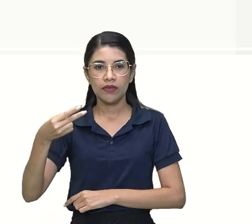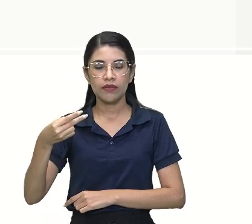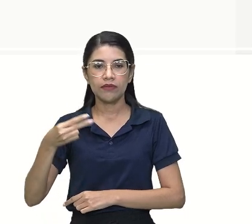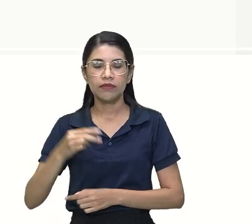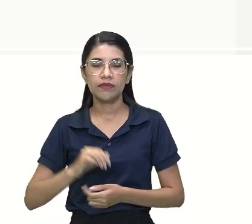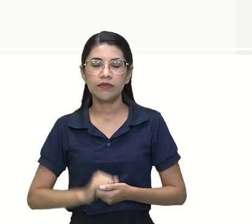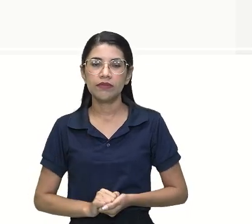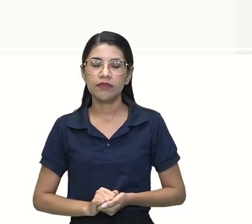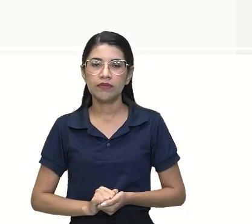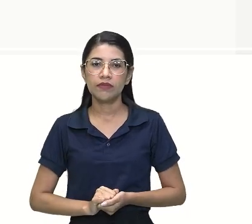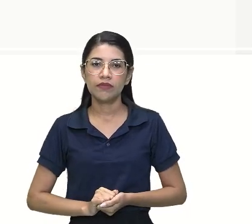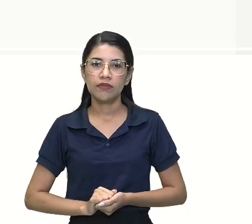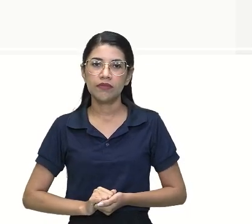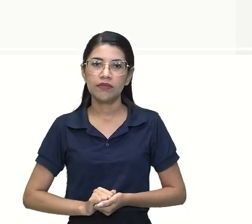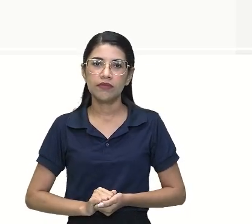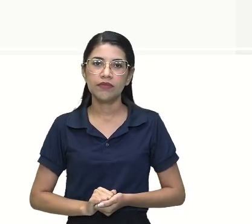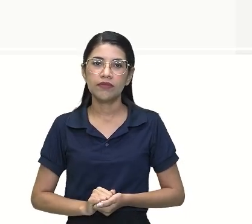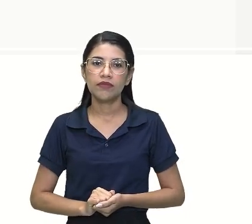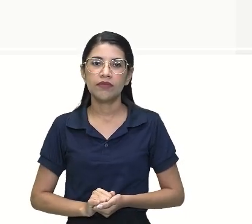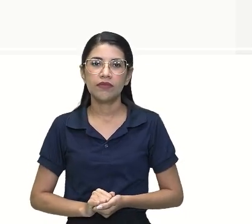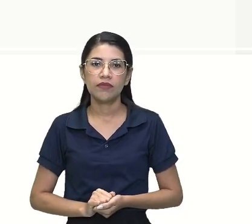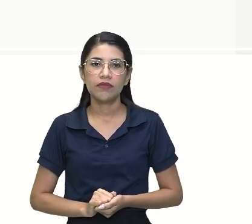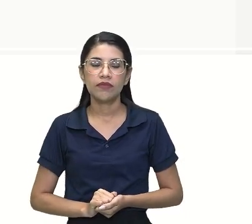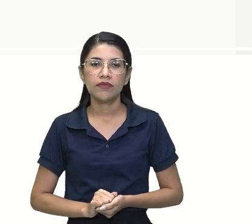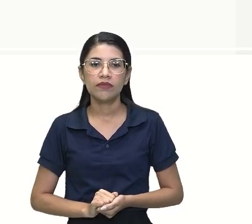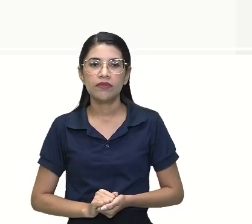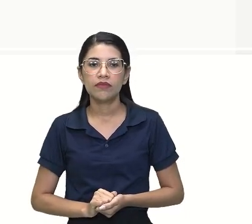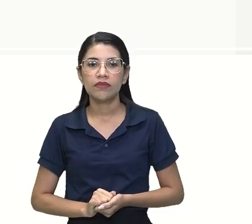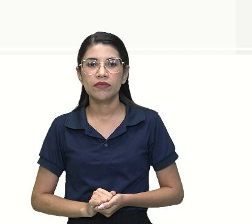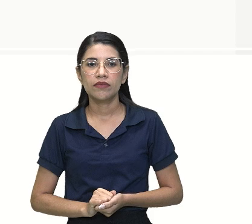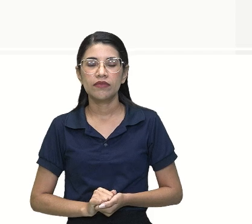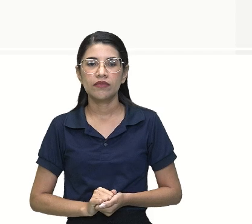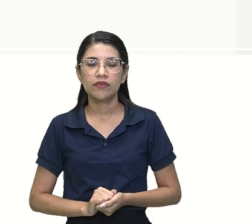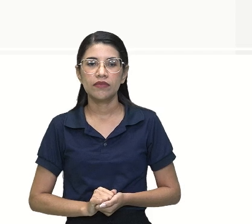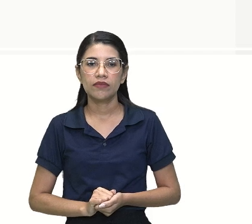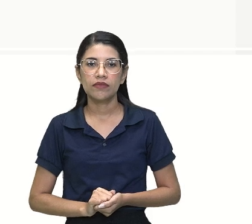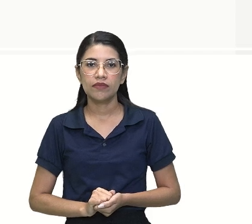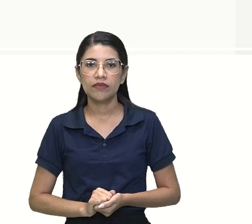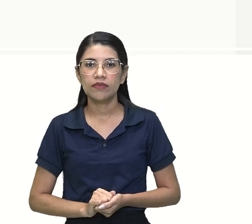termo. Não é assim que a gente desenvolve o quadrado da diferença?